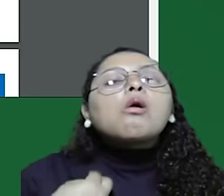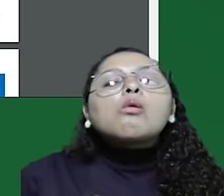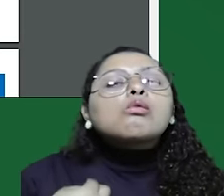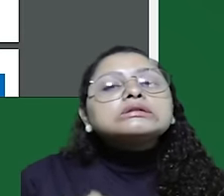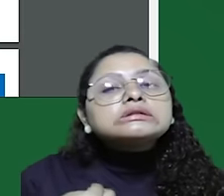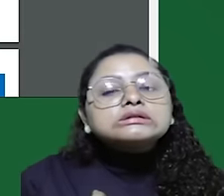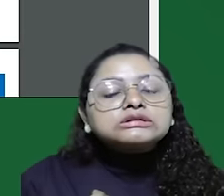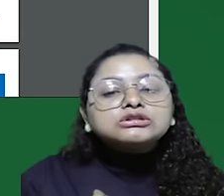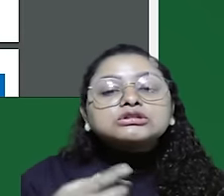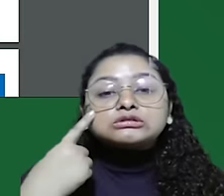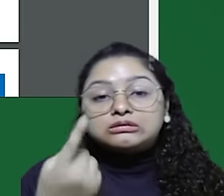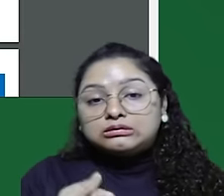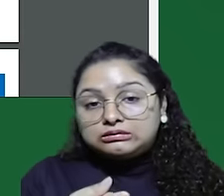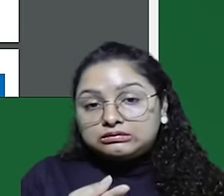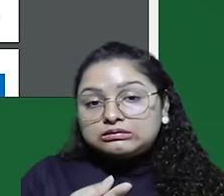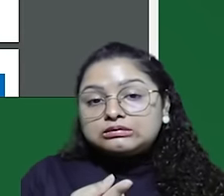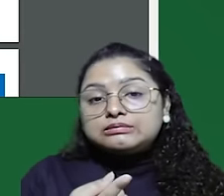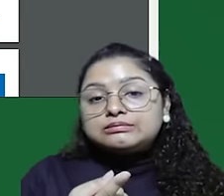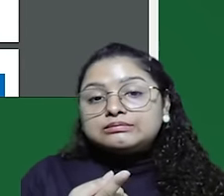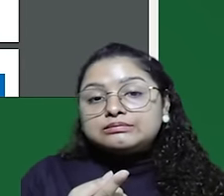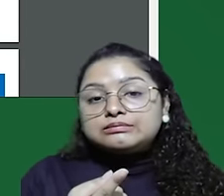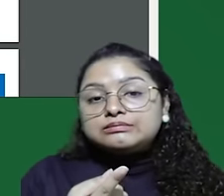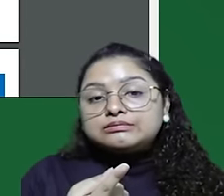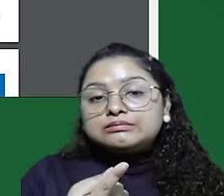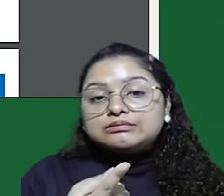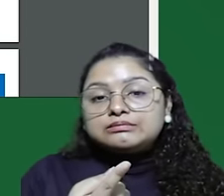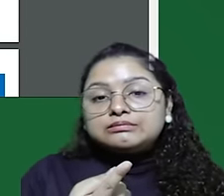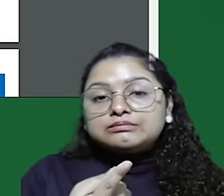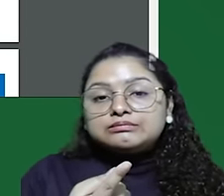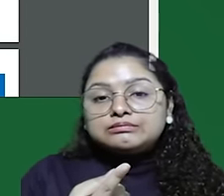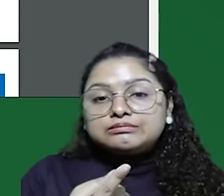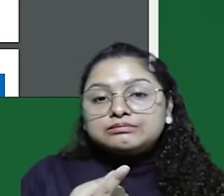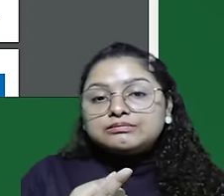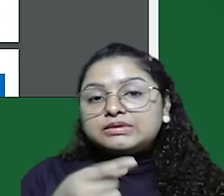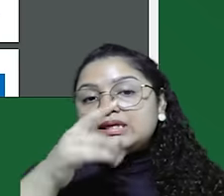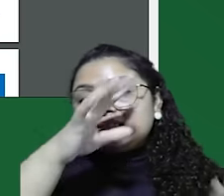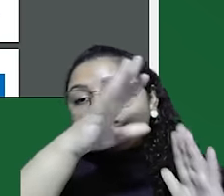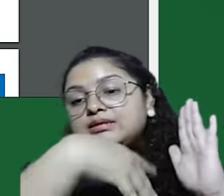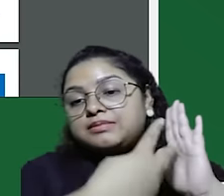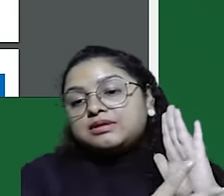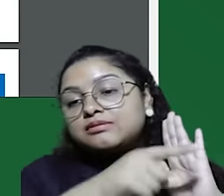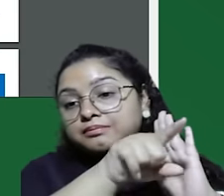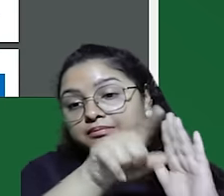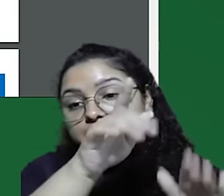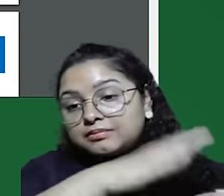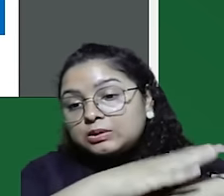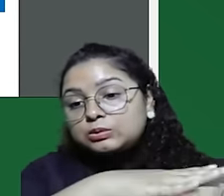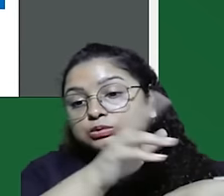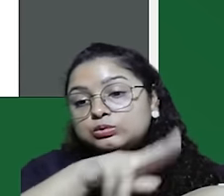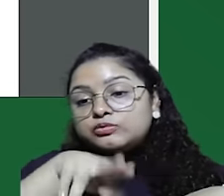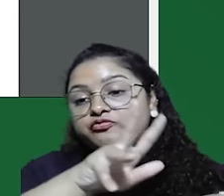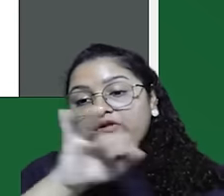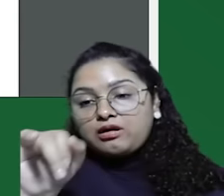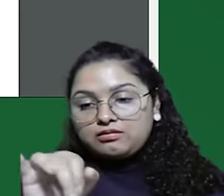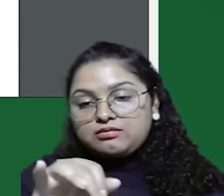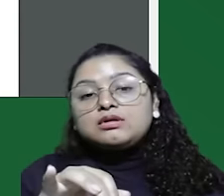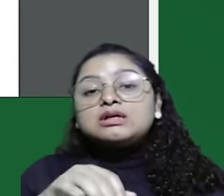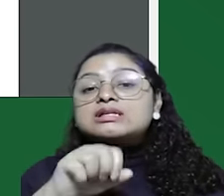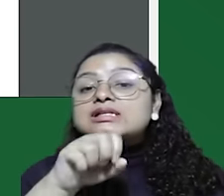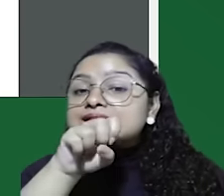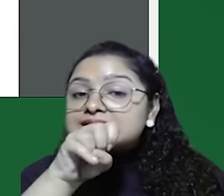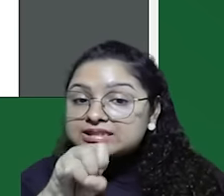essas aqui ó tributada integralmente essa tabela B que vocês vão fazer uso se for optante do